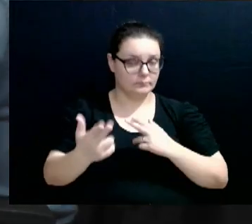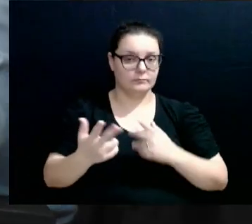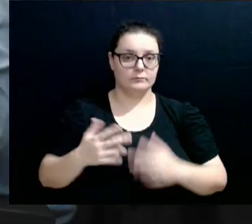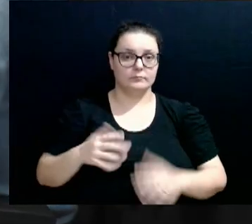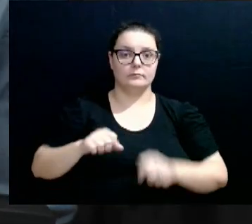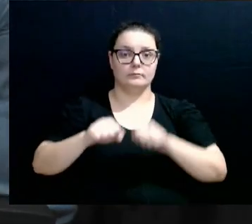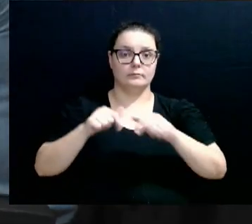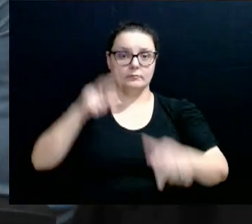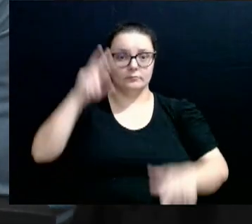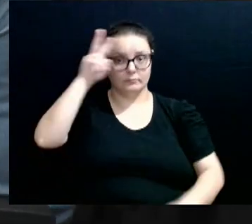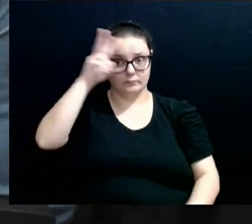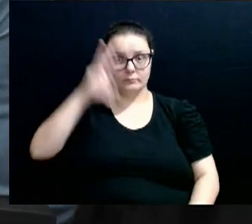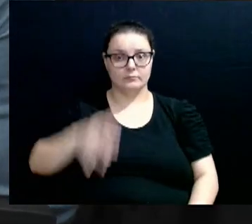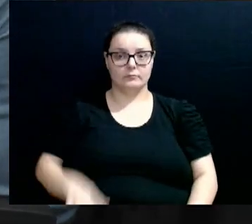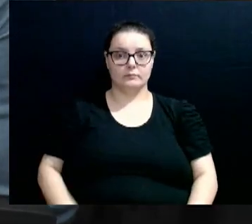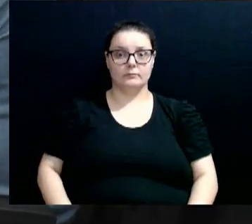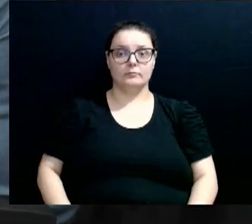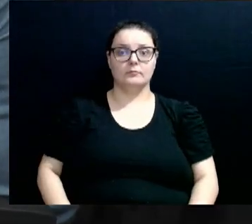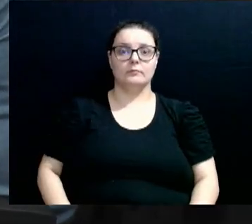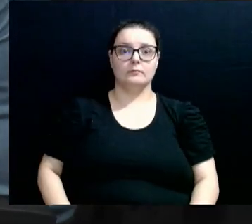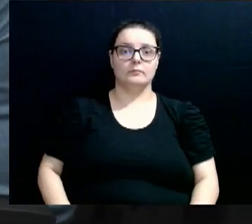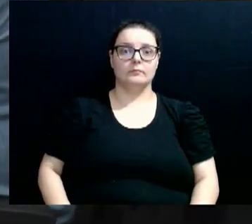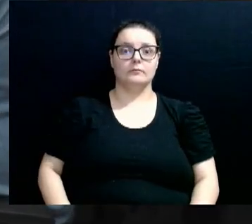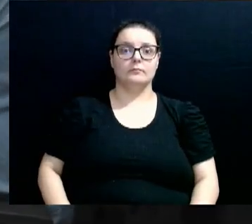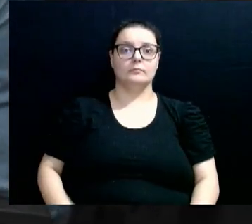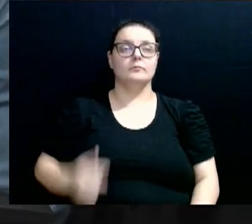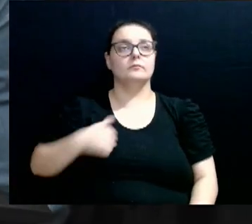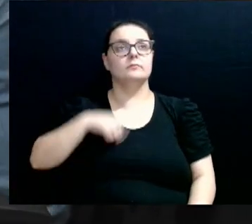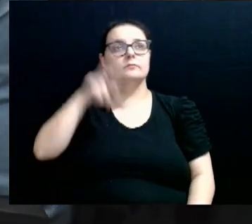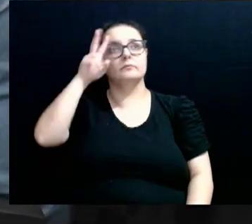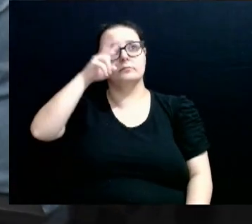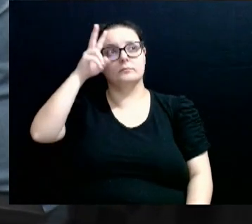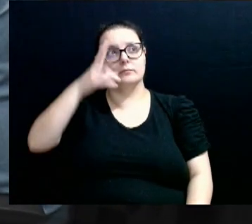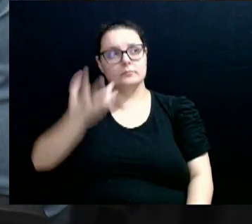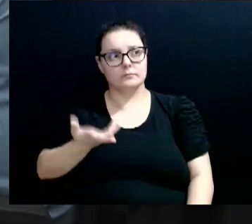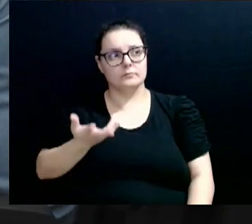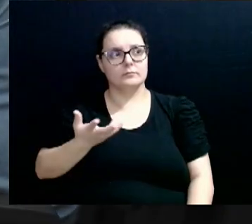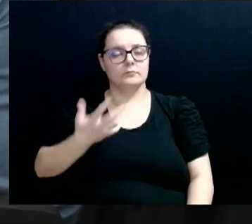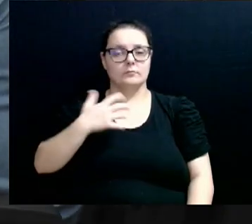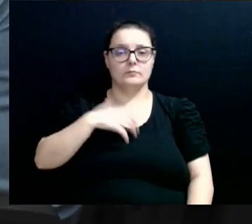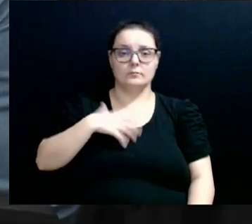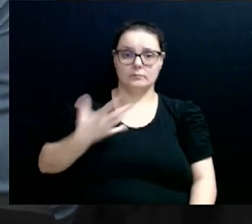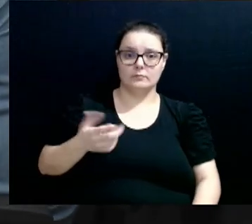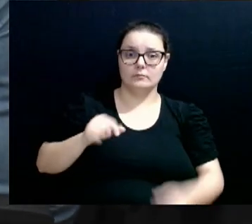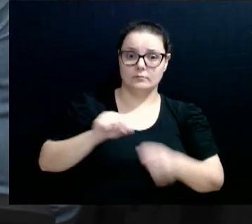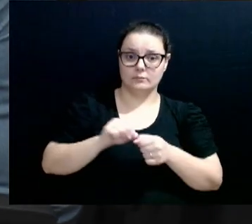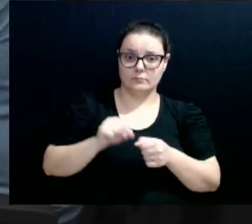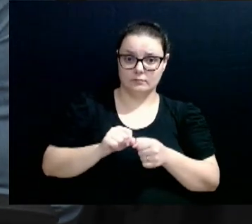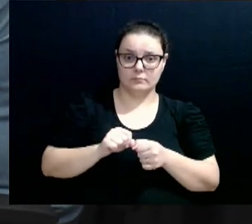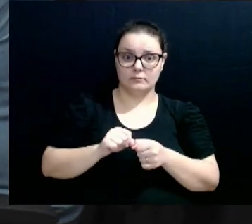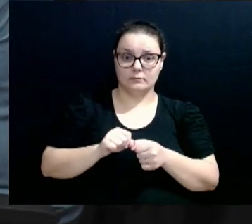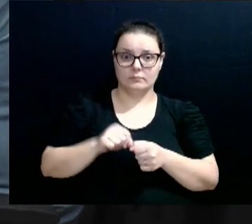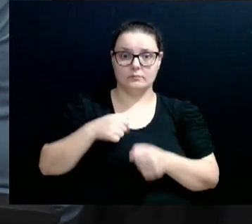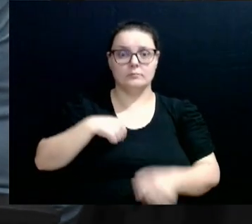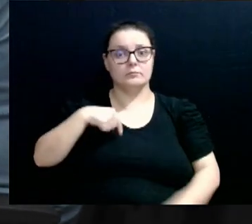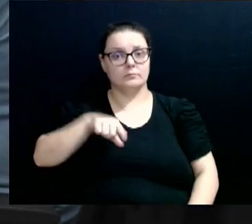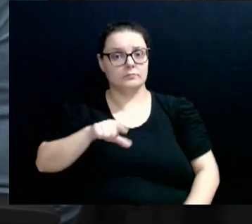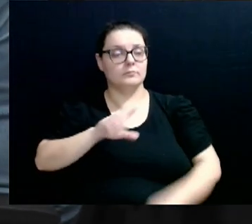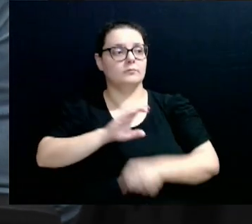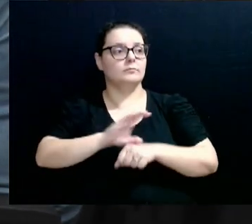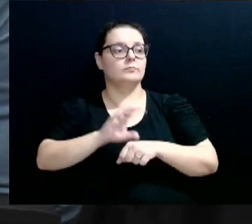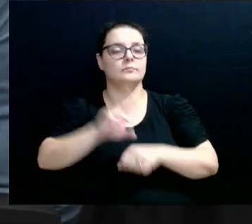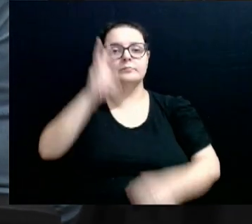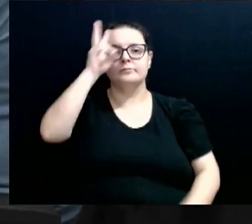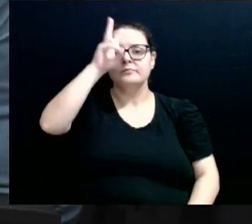né? E eu me lembro que as condições que me levaram a fazer o curso de História, primeiro, eu